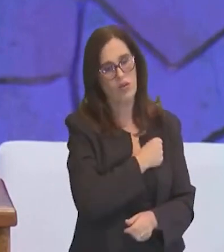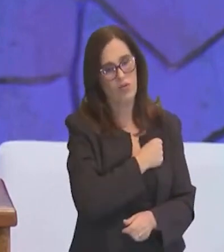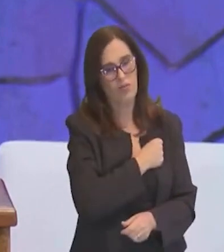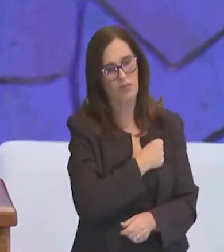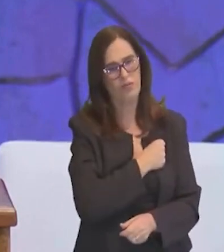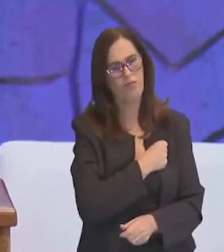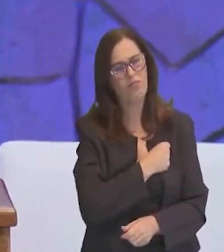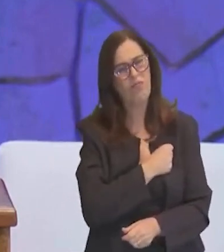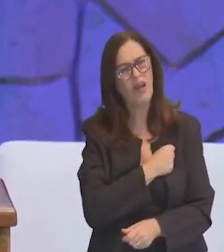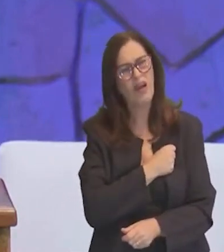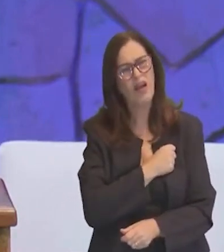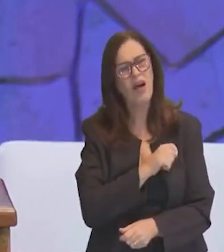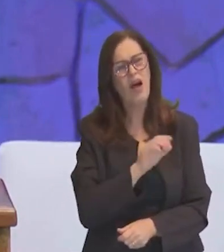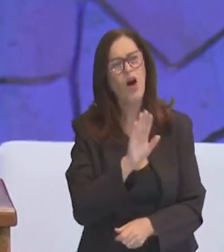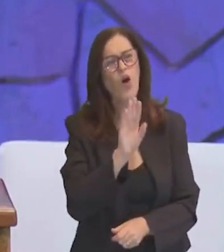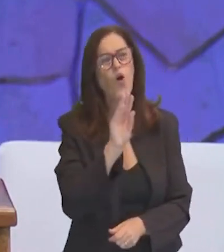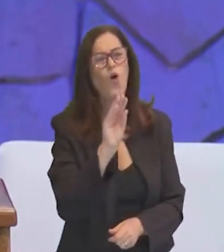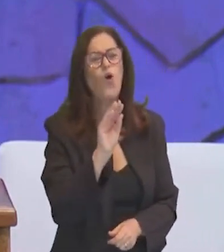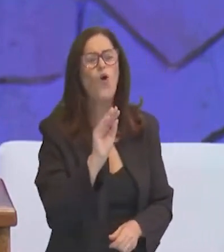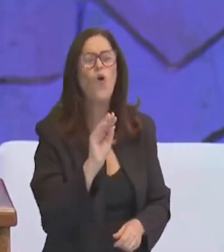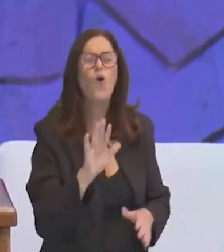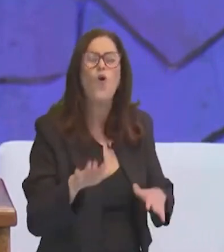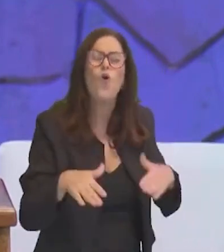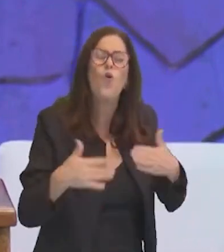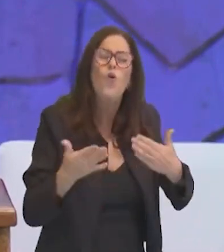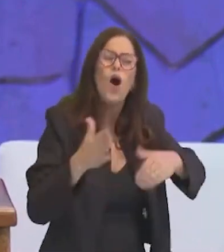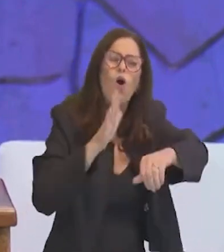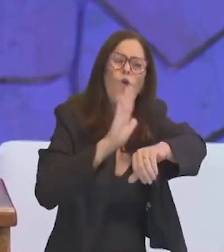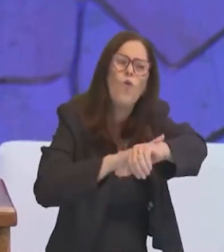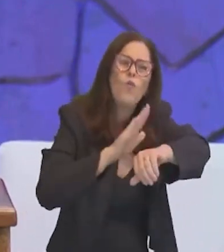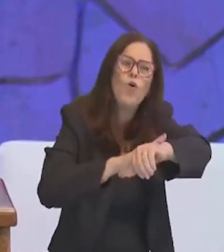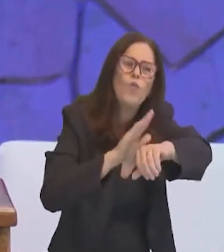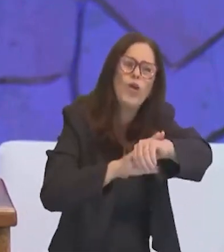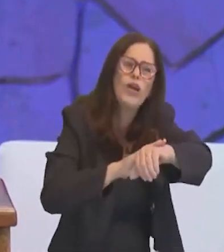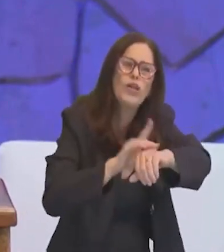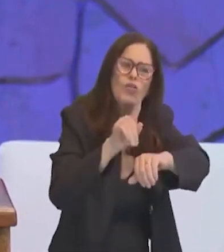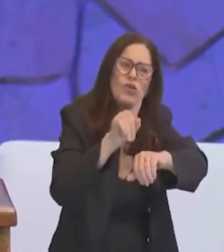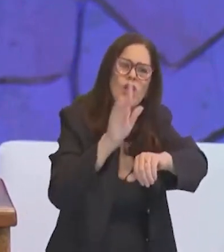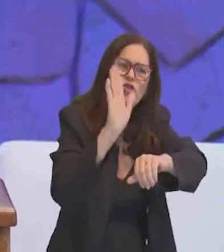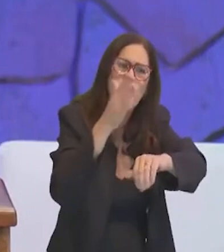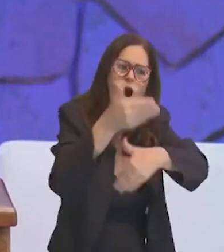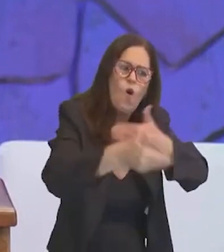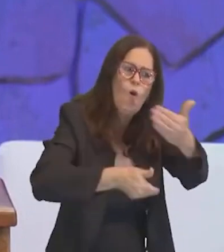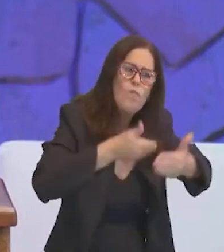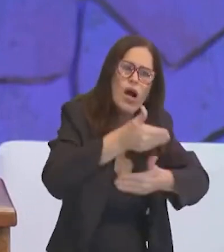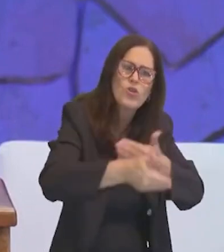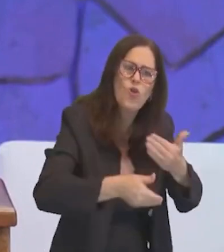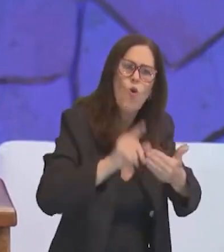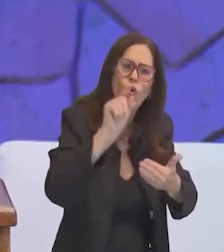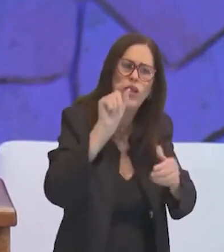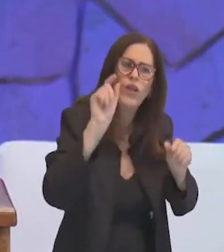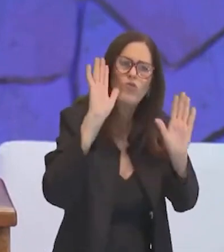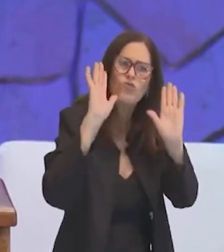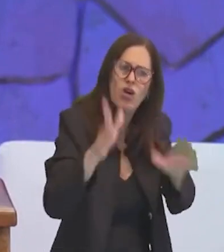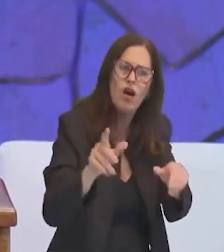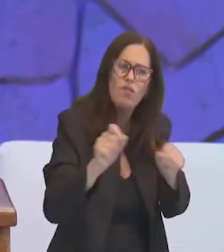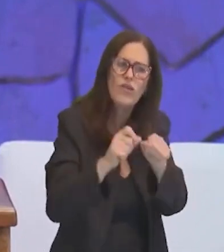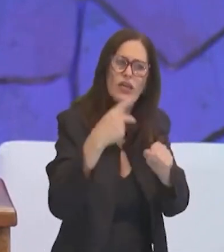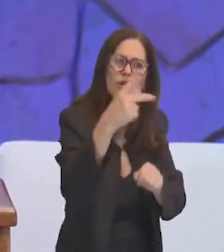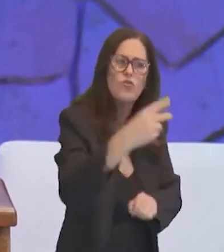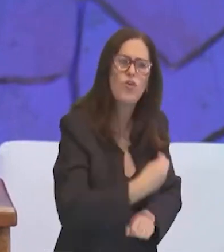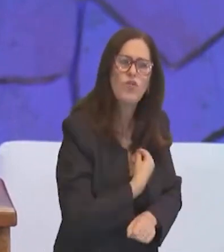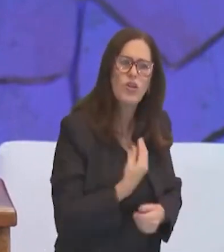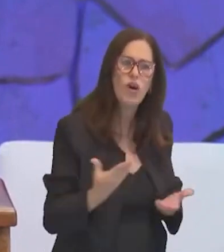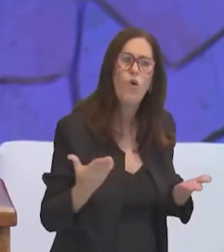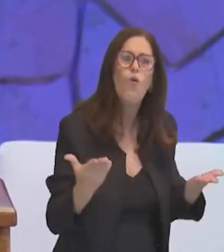que você conseguiu compartilhar o que Deus fez no Egito com você, para quem